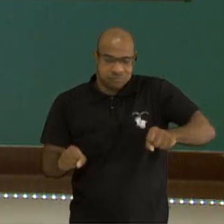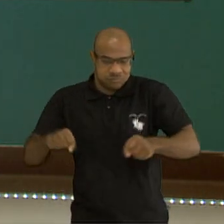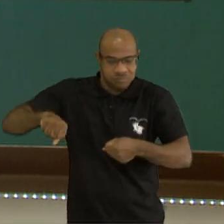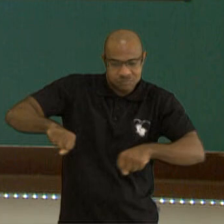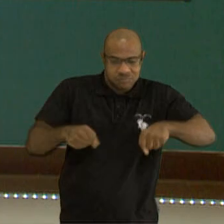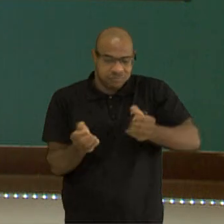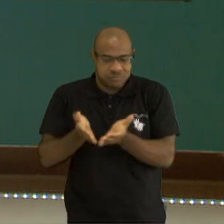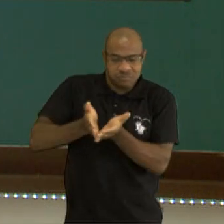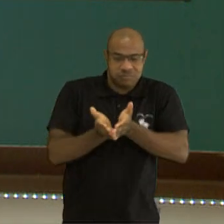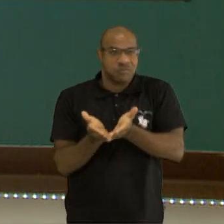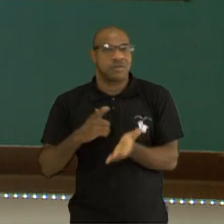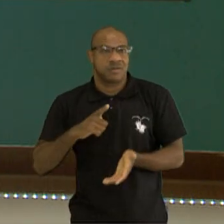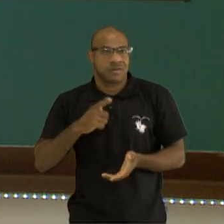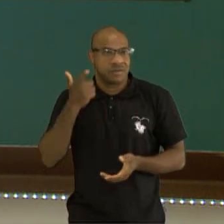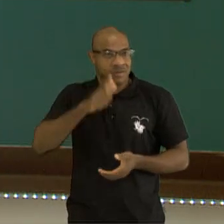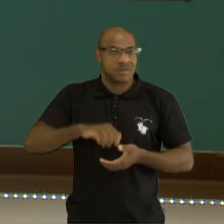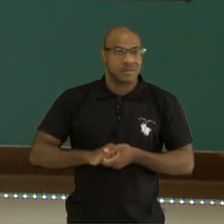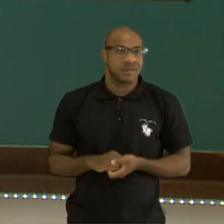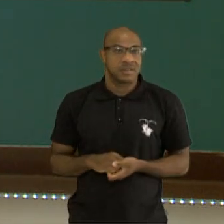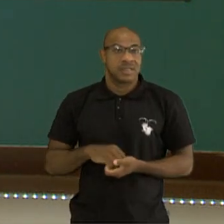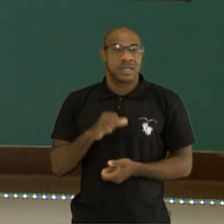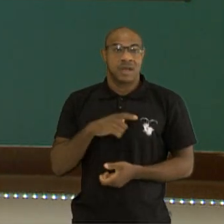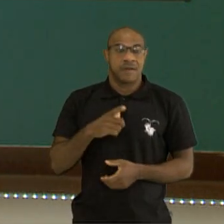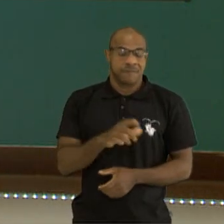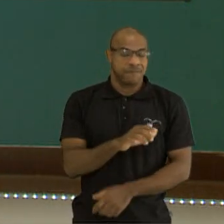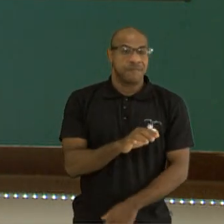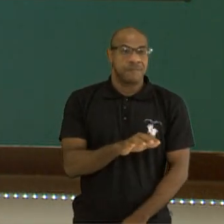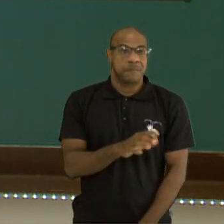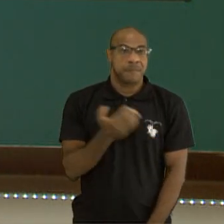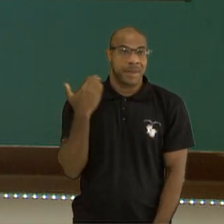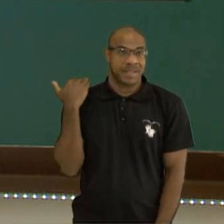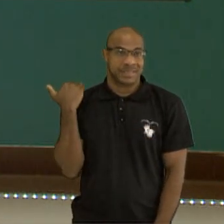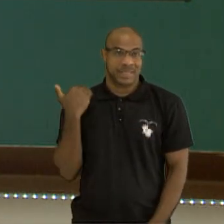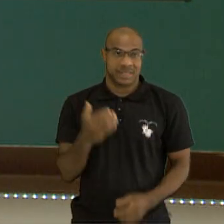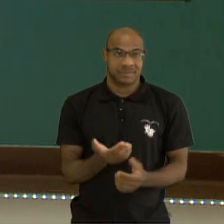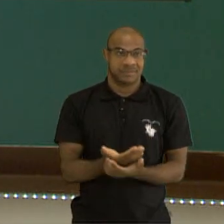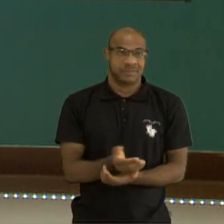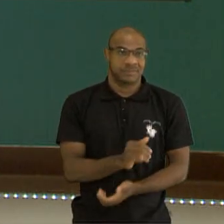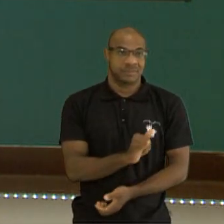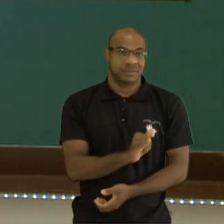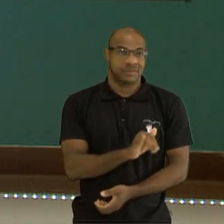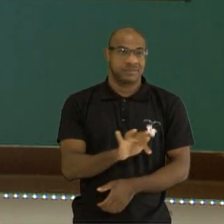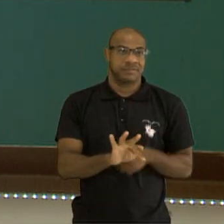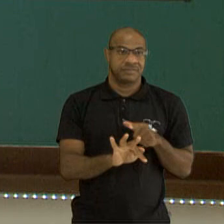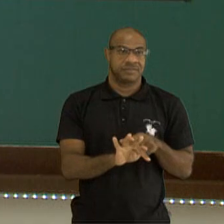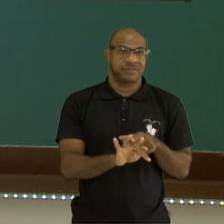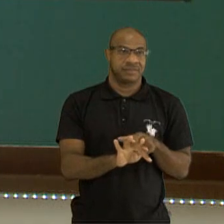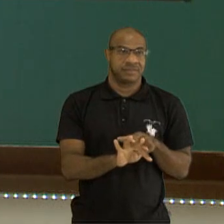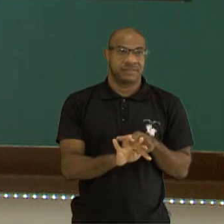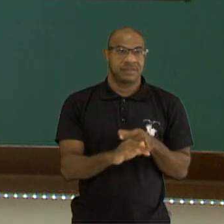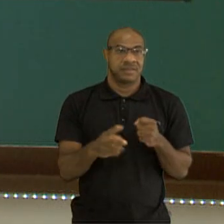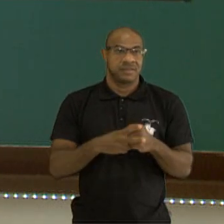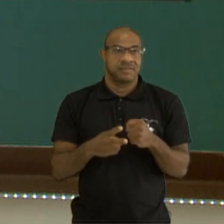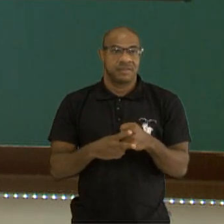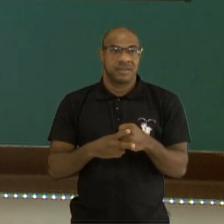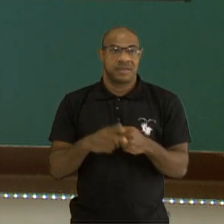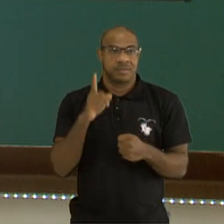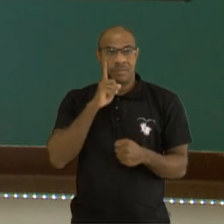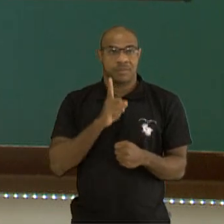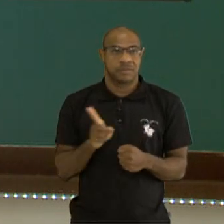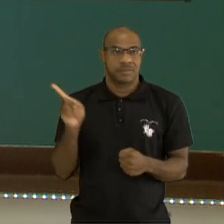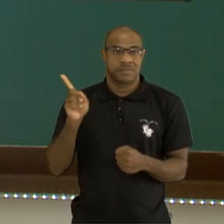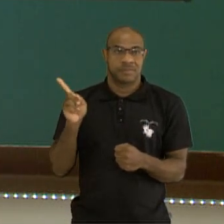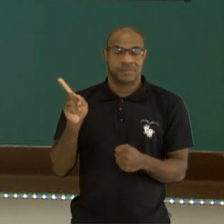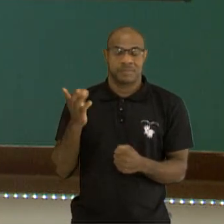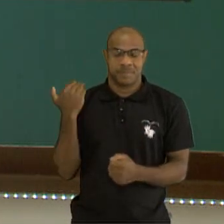assim, verbo no passado, a frase com if, e a frase seguinte vem com would, né?